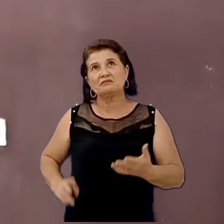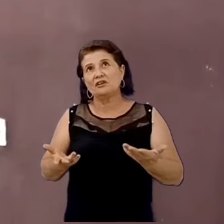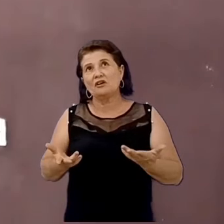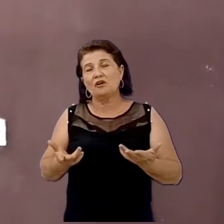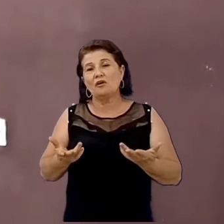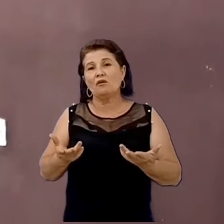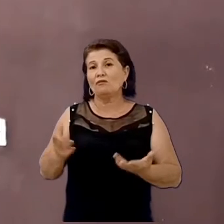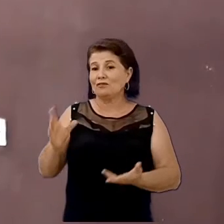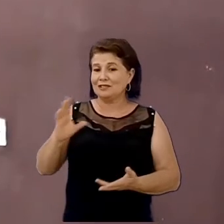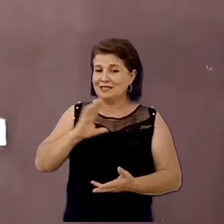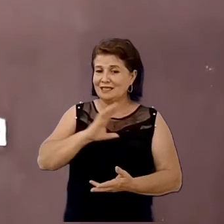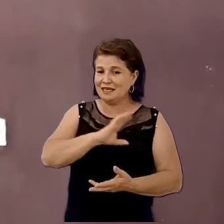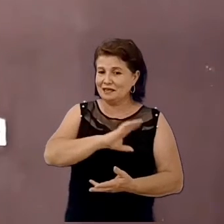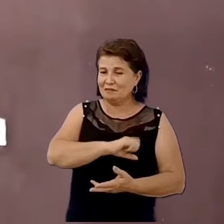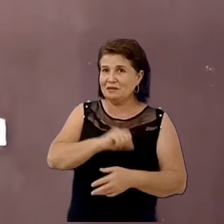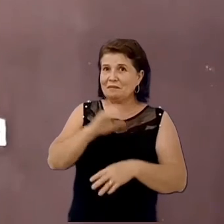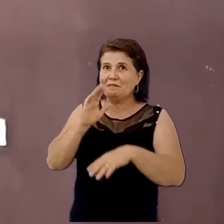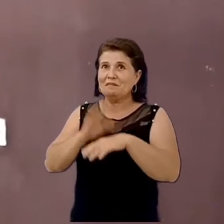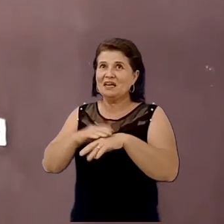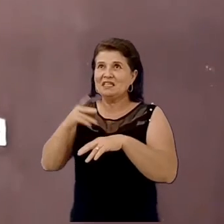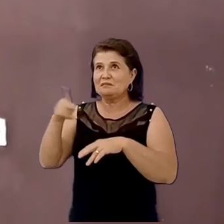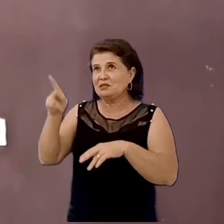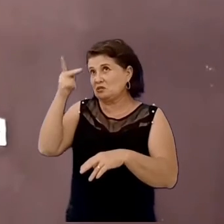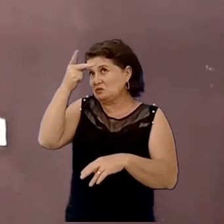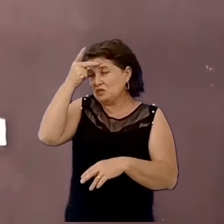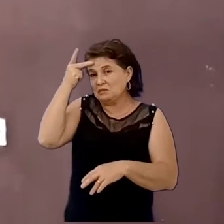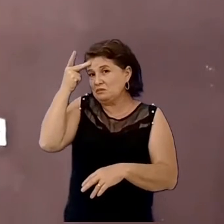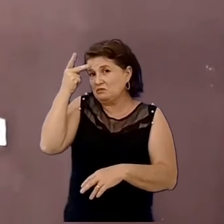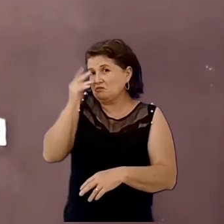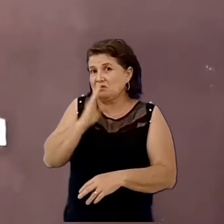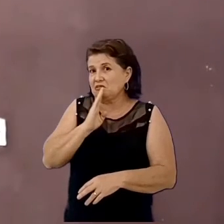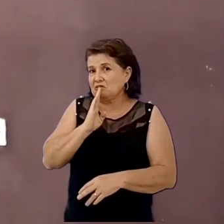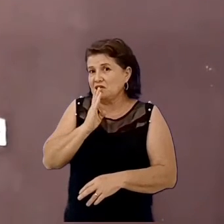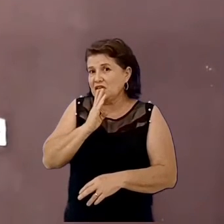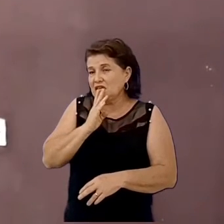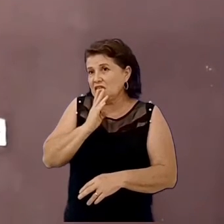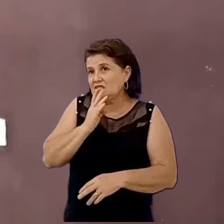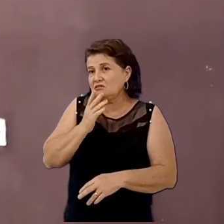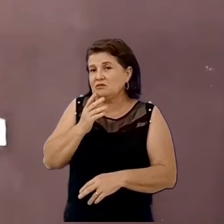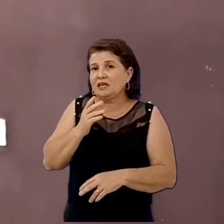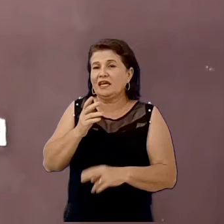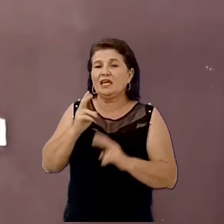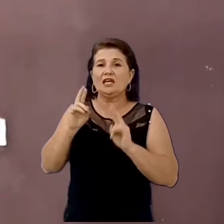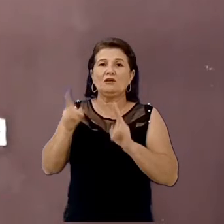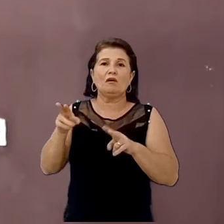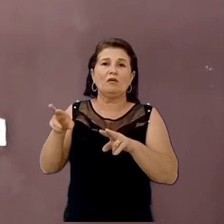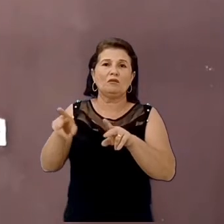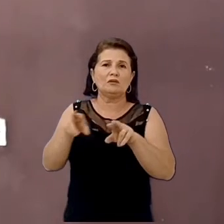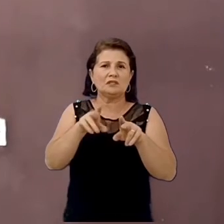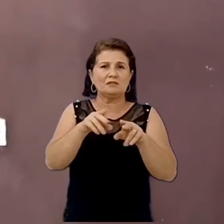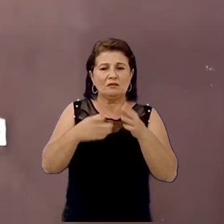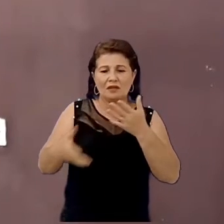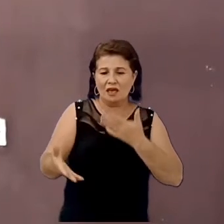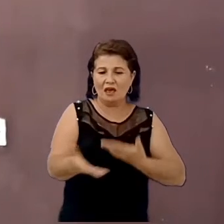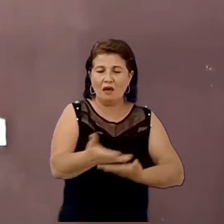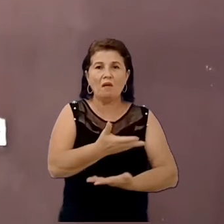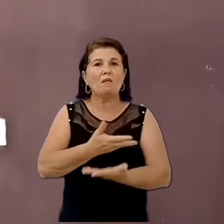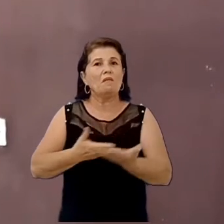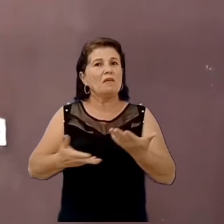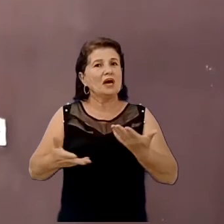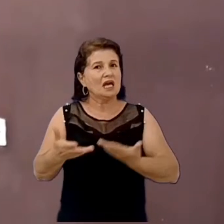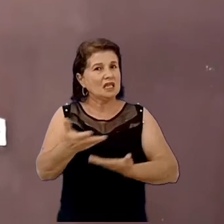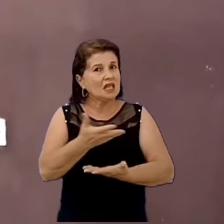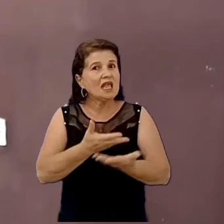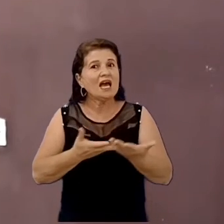amado mais os estranhos do que os irmãos? Você tem participado, tem compartilhado? Você